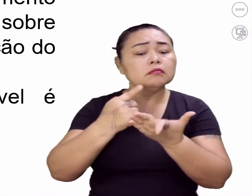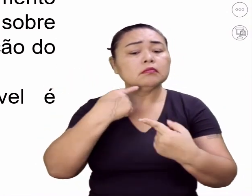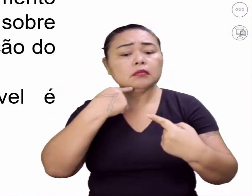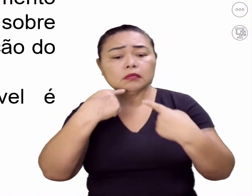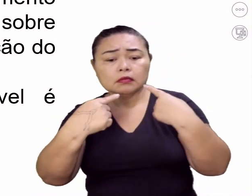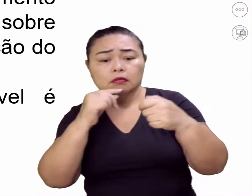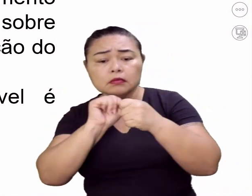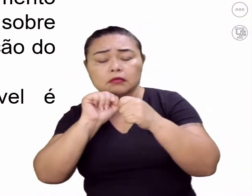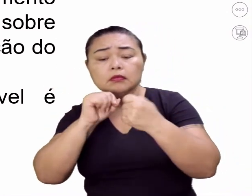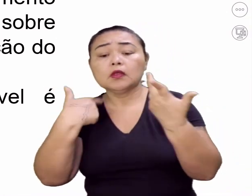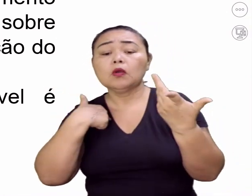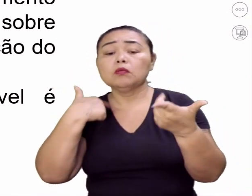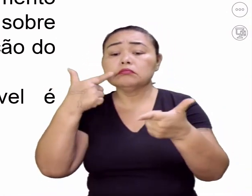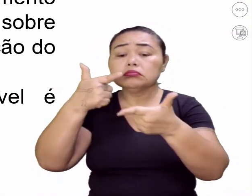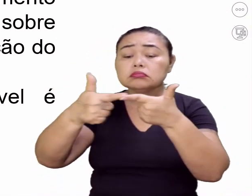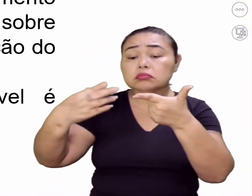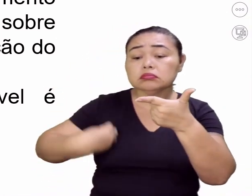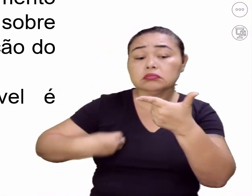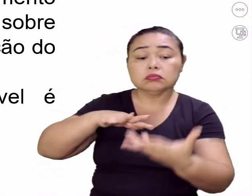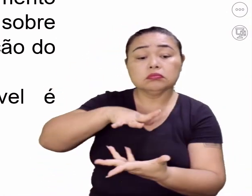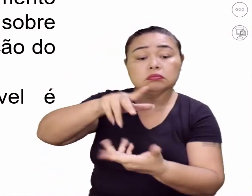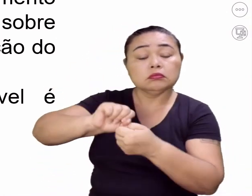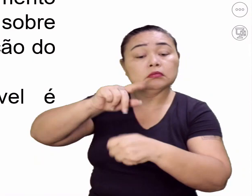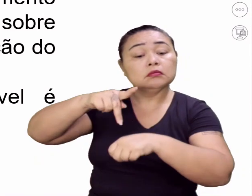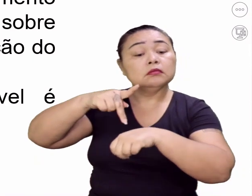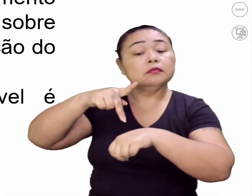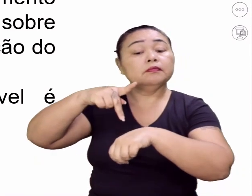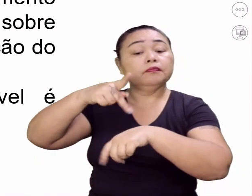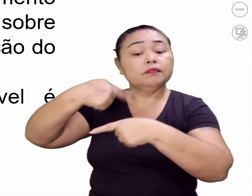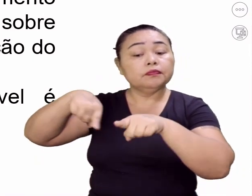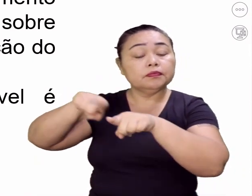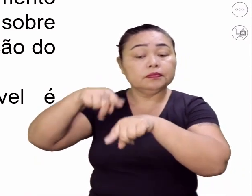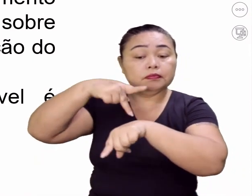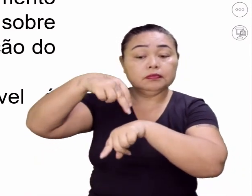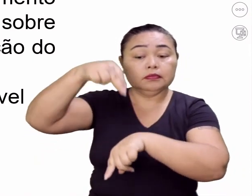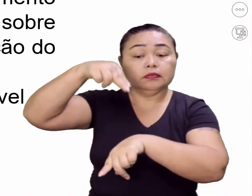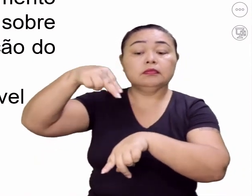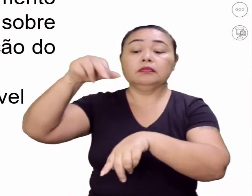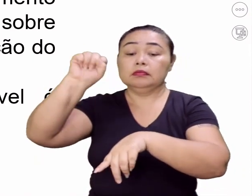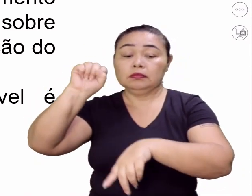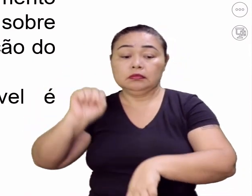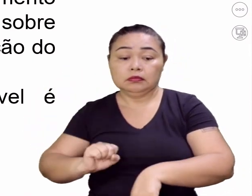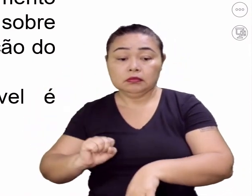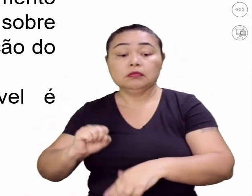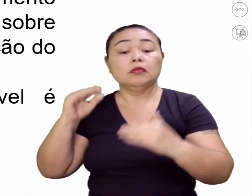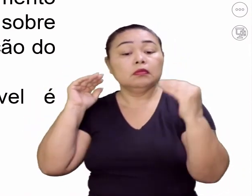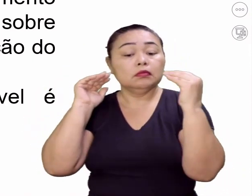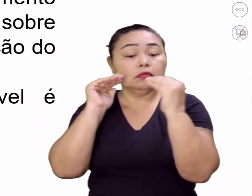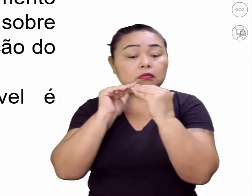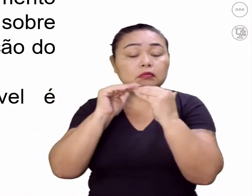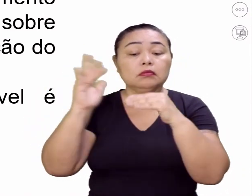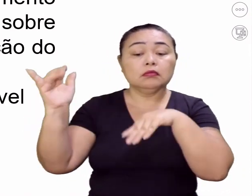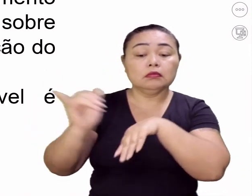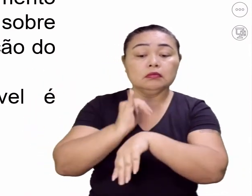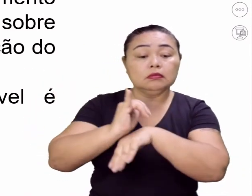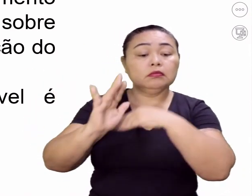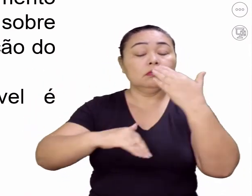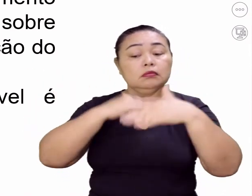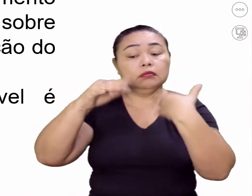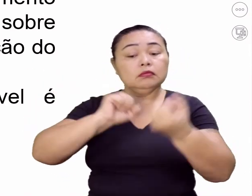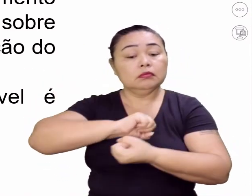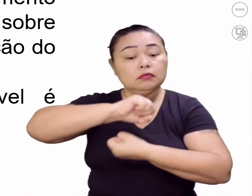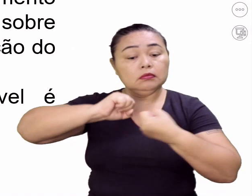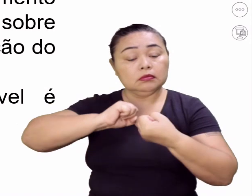no planeta nos próximos séculos. Países do Norte e do Sul concordam quanto à estratégia do